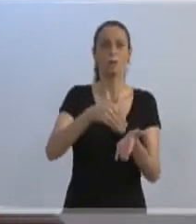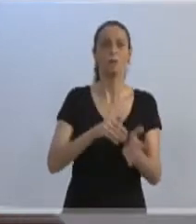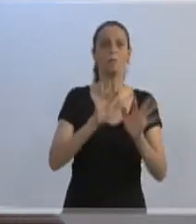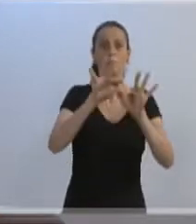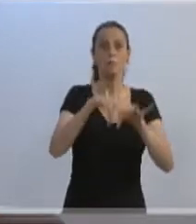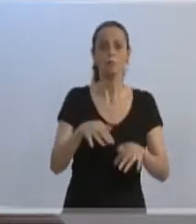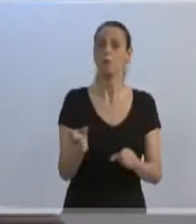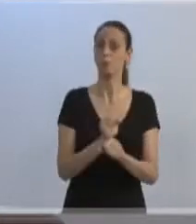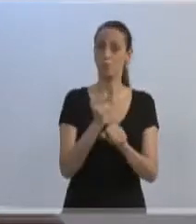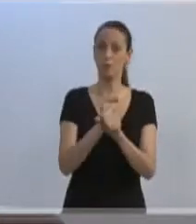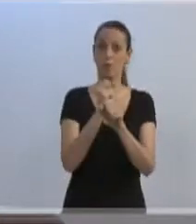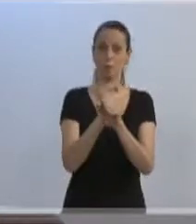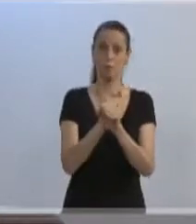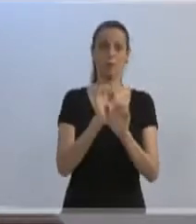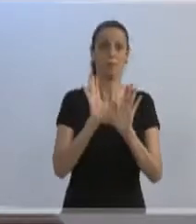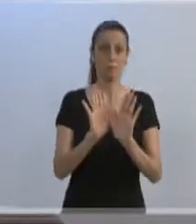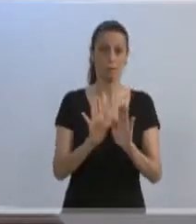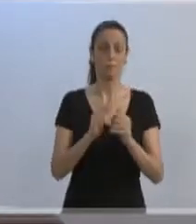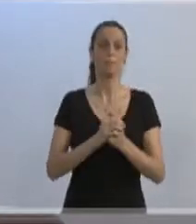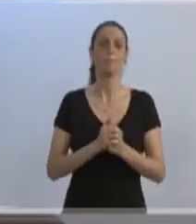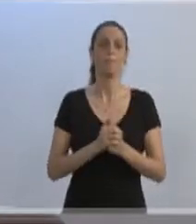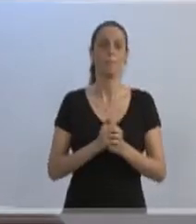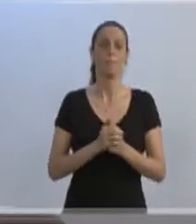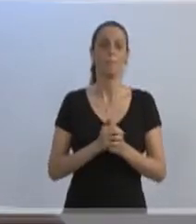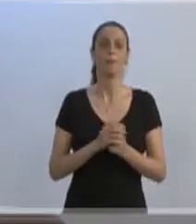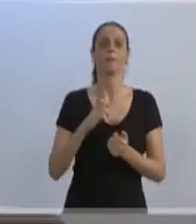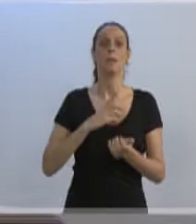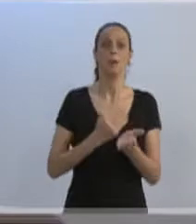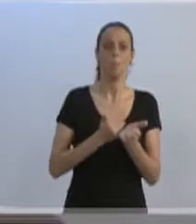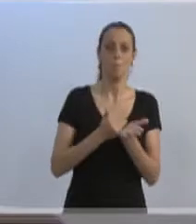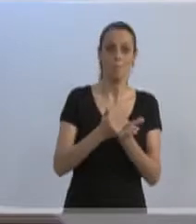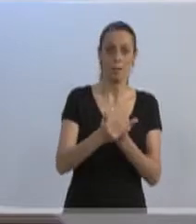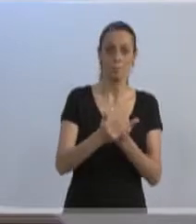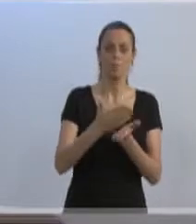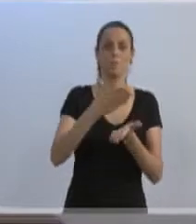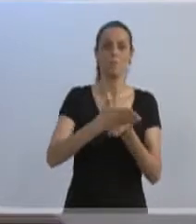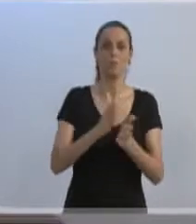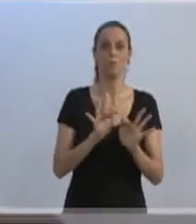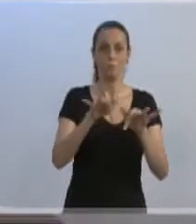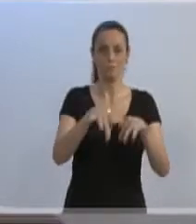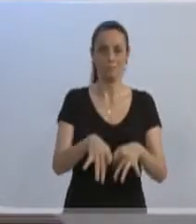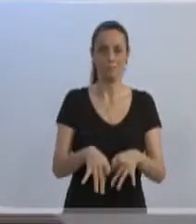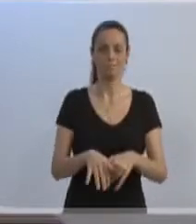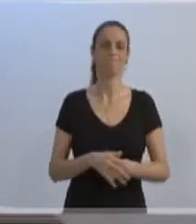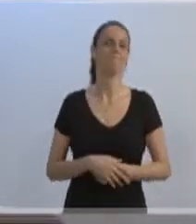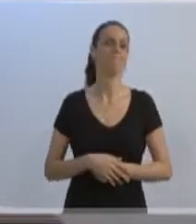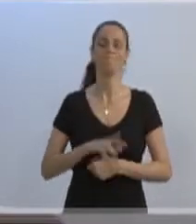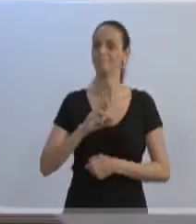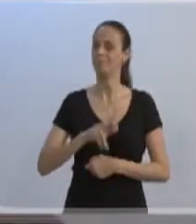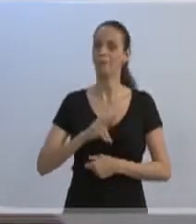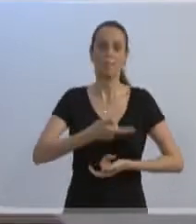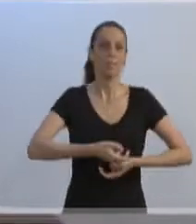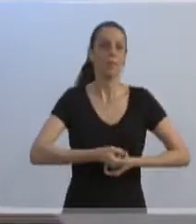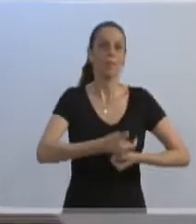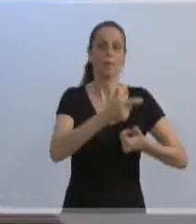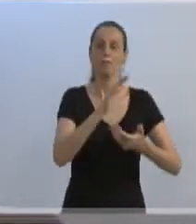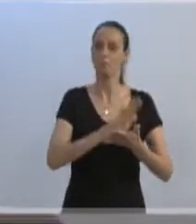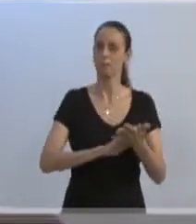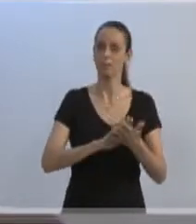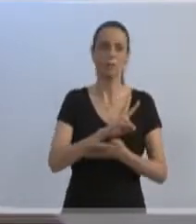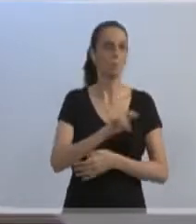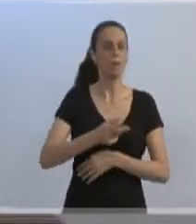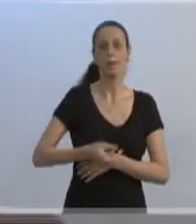execução das obras ou seja elas têm começo meio e fim não são gratificações perenes não